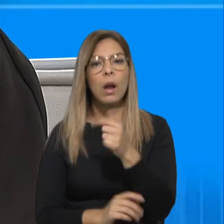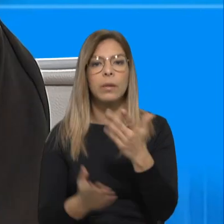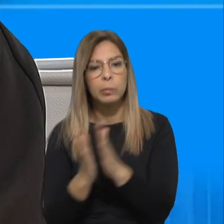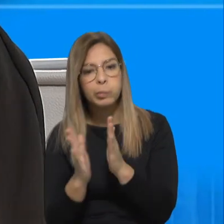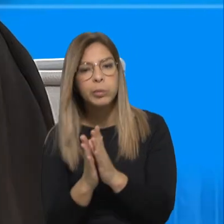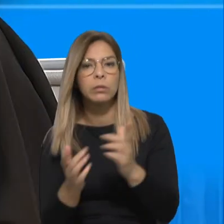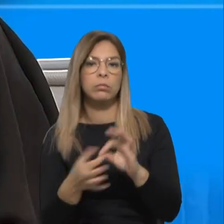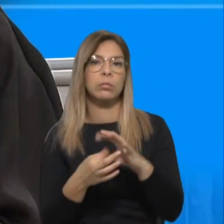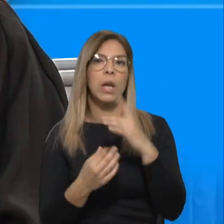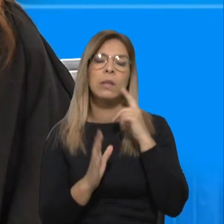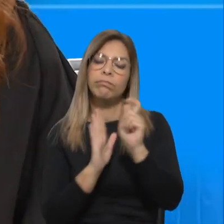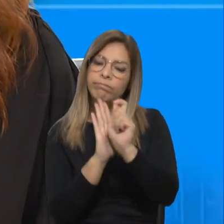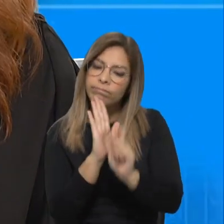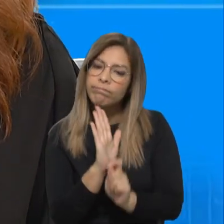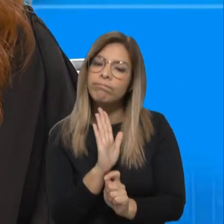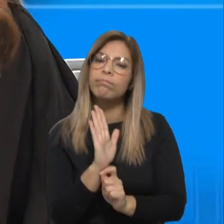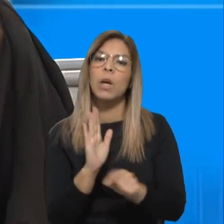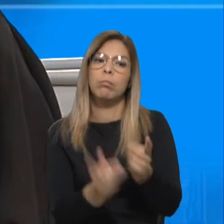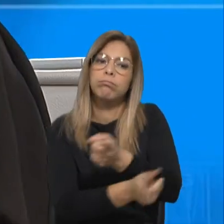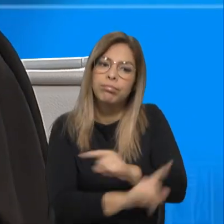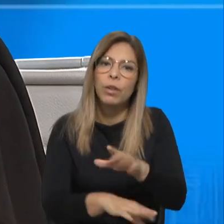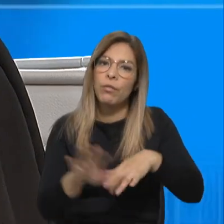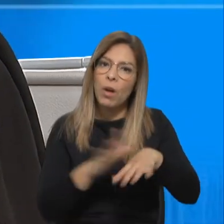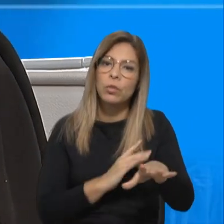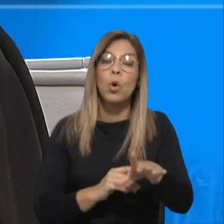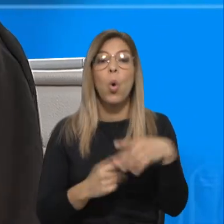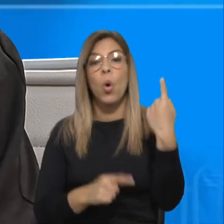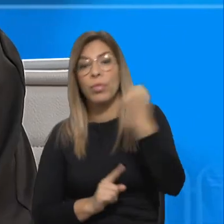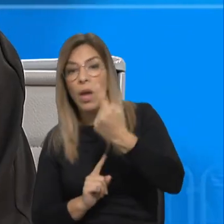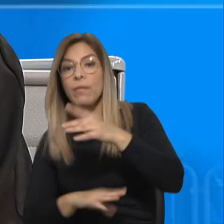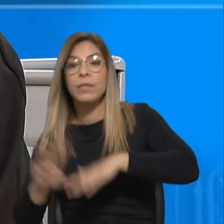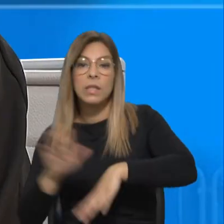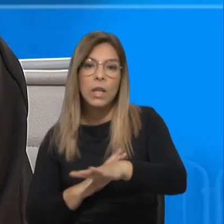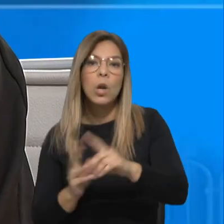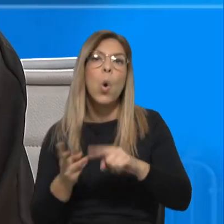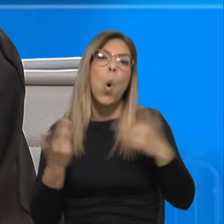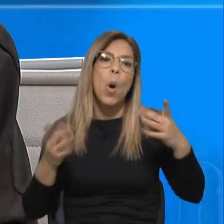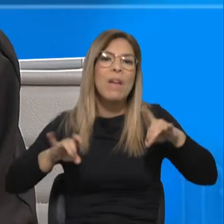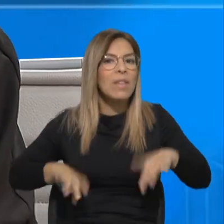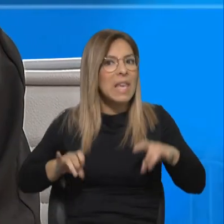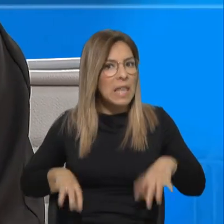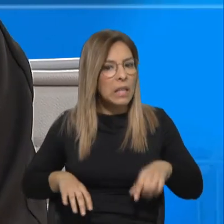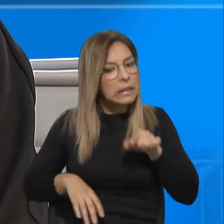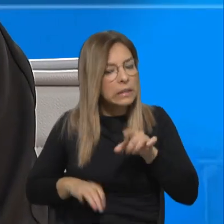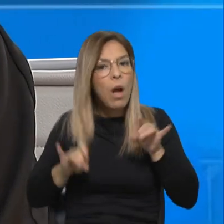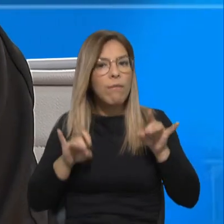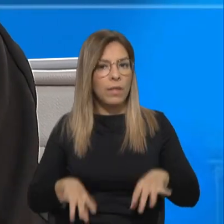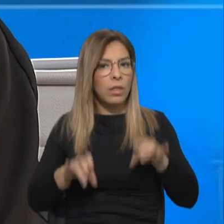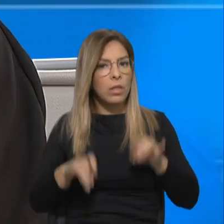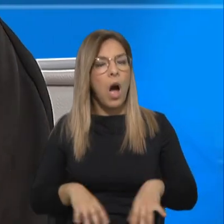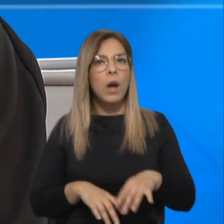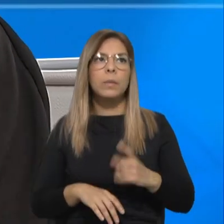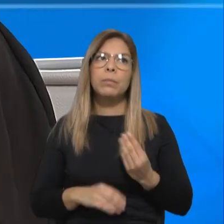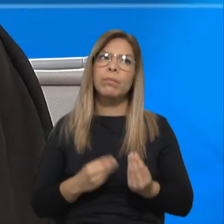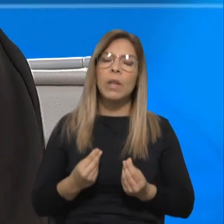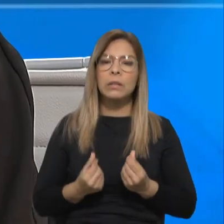haver códigos de conduta, o que é proibido fazer, o que é que devem fazer e o que é que devem evitar. Este evitar às vezes é mais